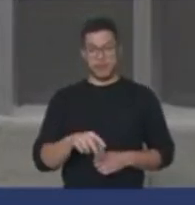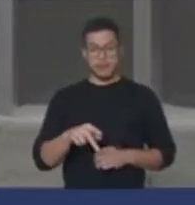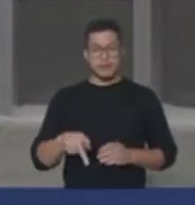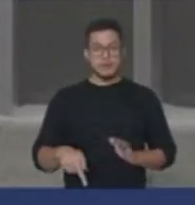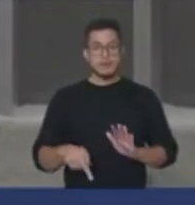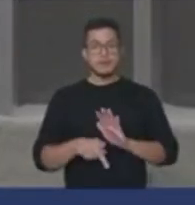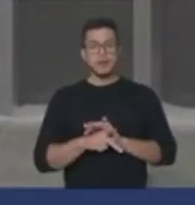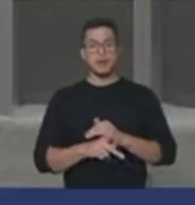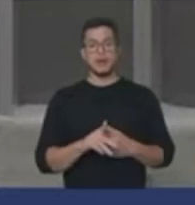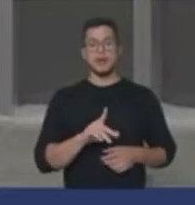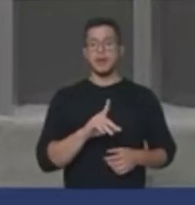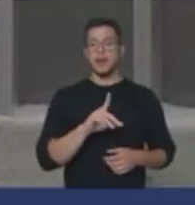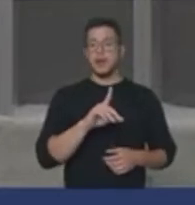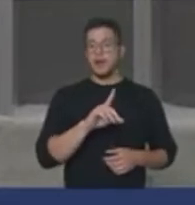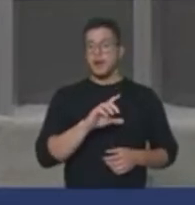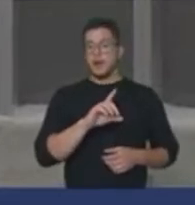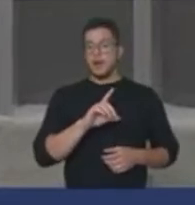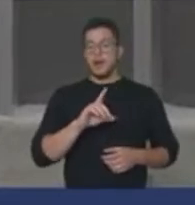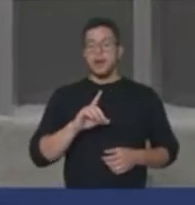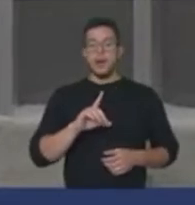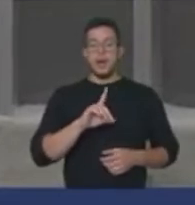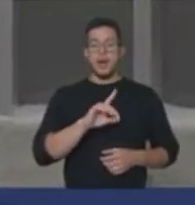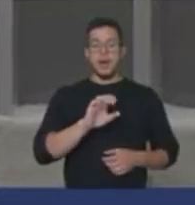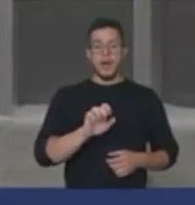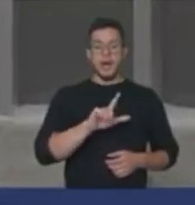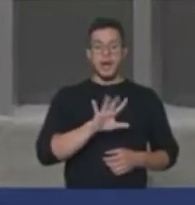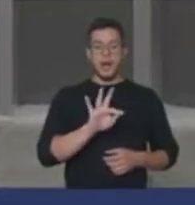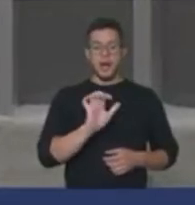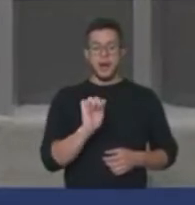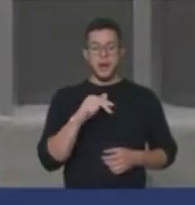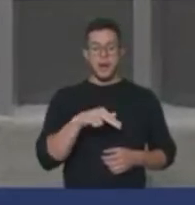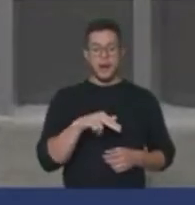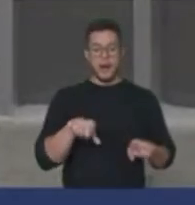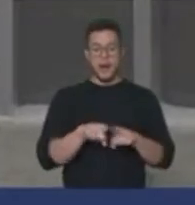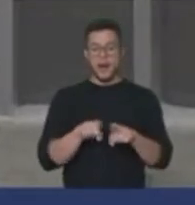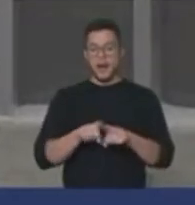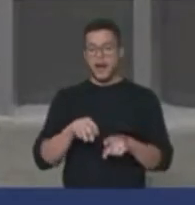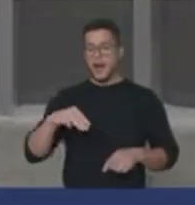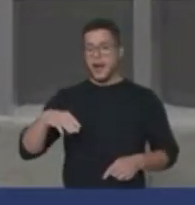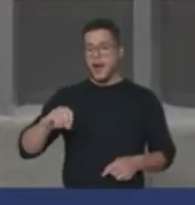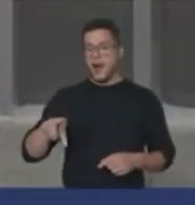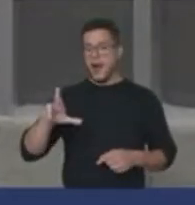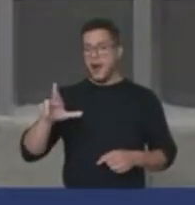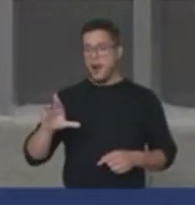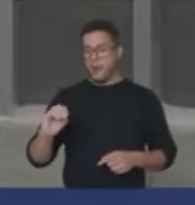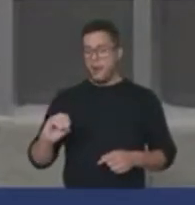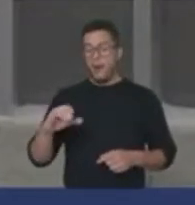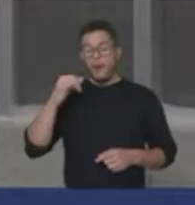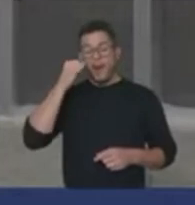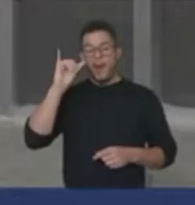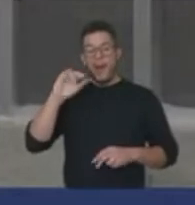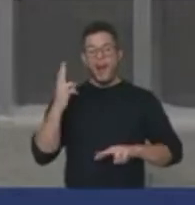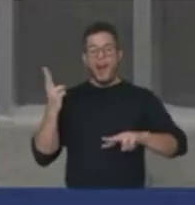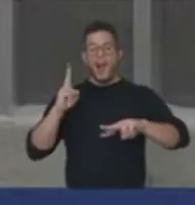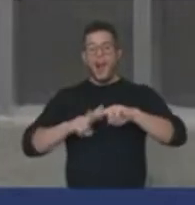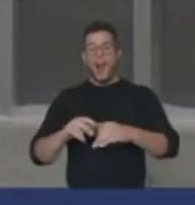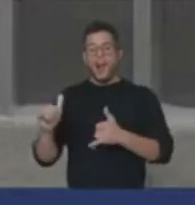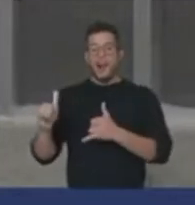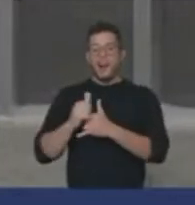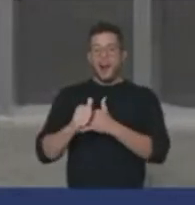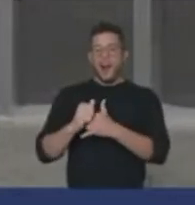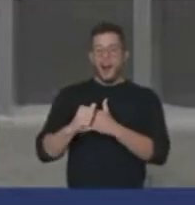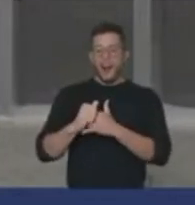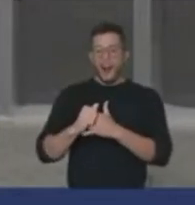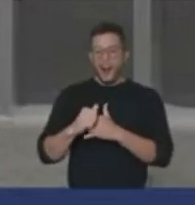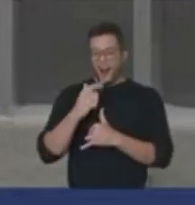juiz Sérgio Moro, para que ele não fosse preso pela Lava Jato, ou seja, extorsão. Essa é a denúncia